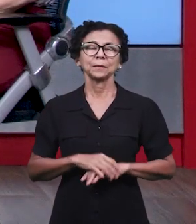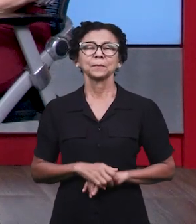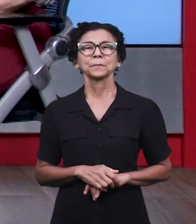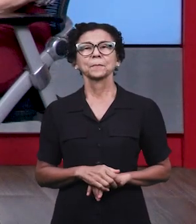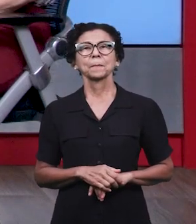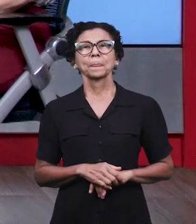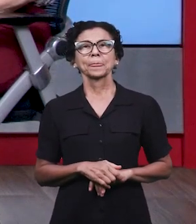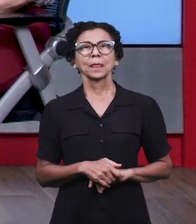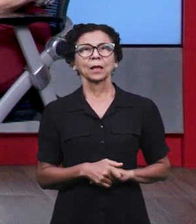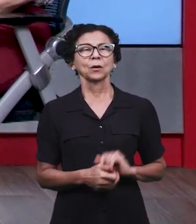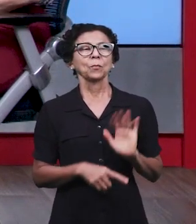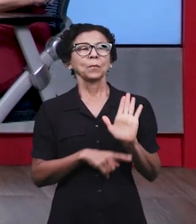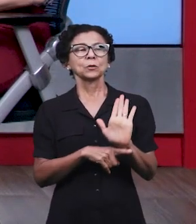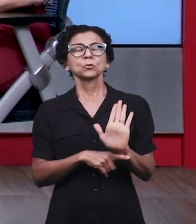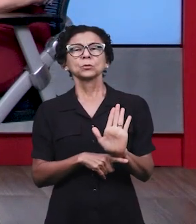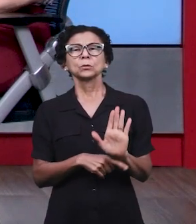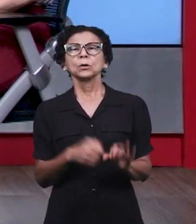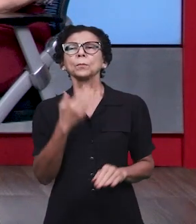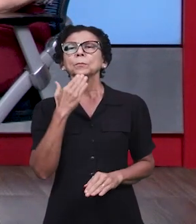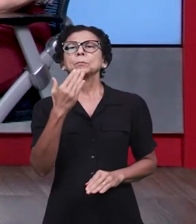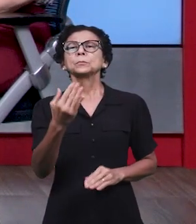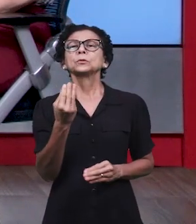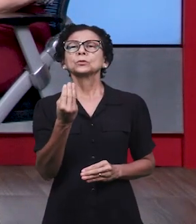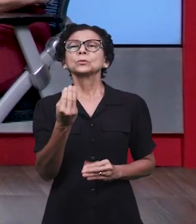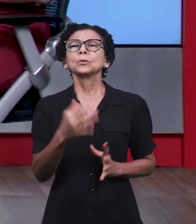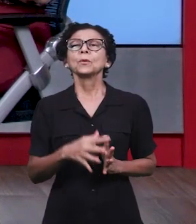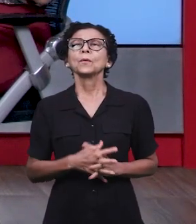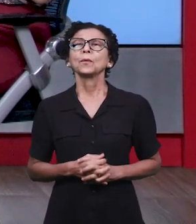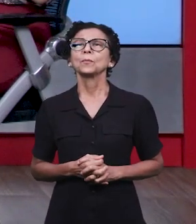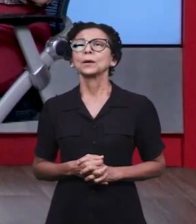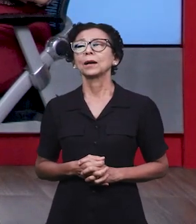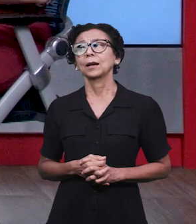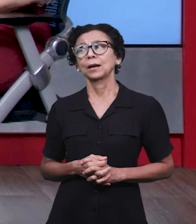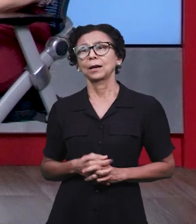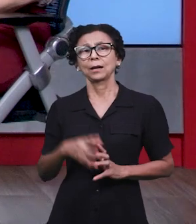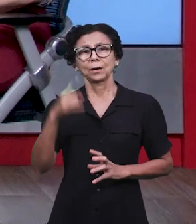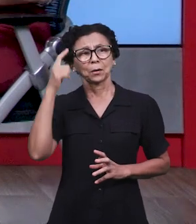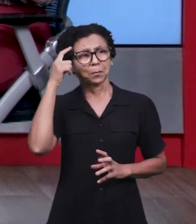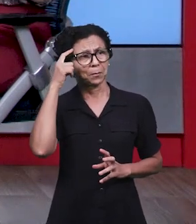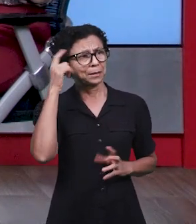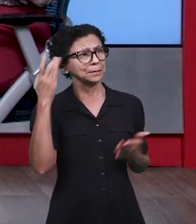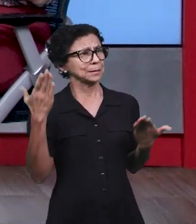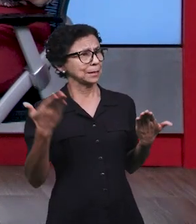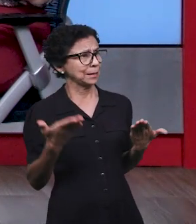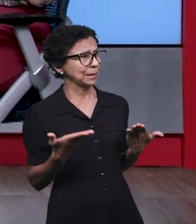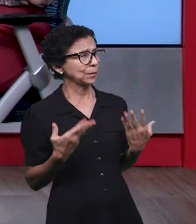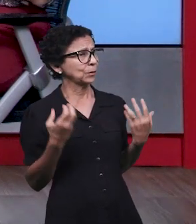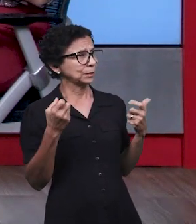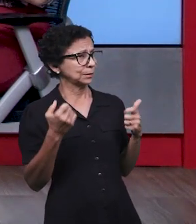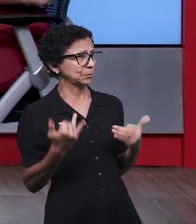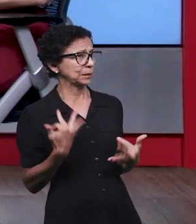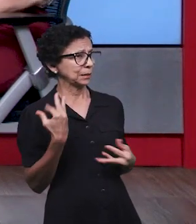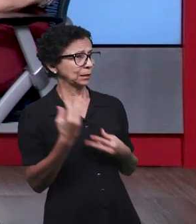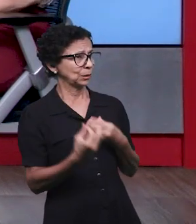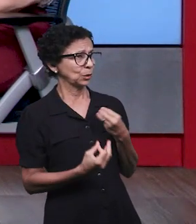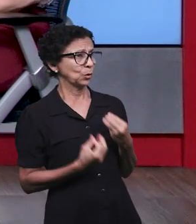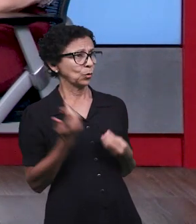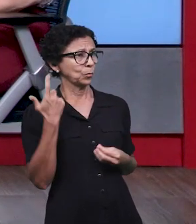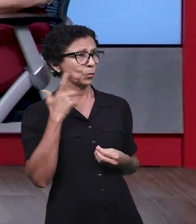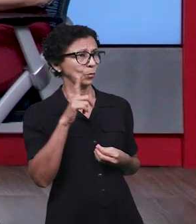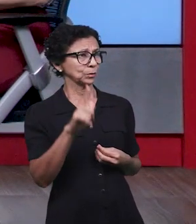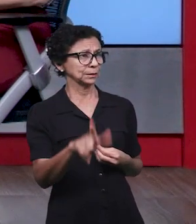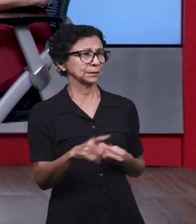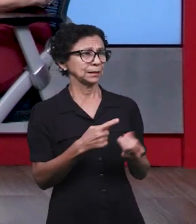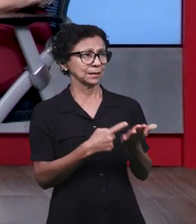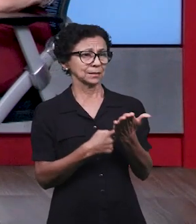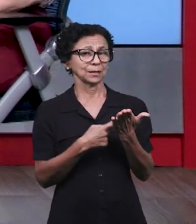que faz para requerer, né? Então... eu estava até pensando nisso, né? É bom ter um esclarecimento, mas a senhora já